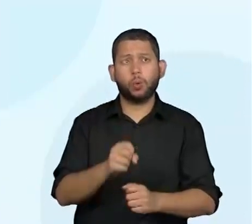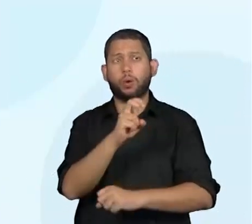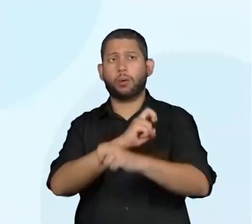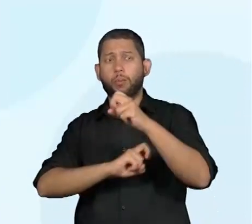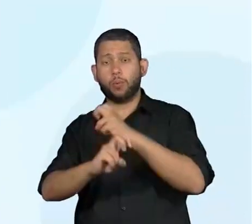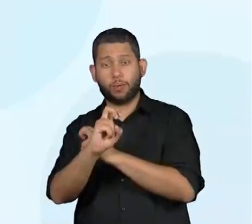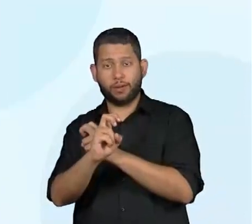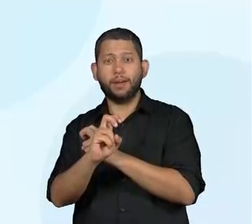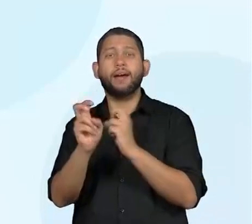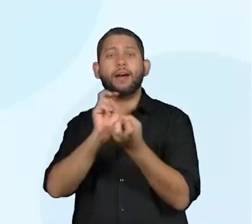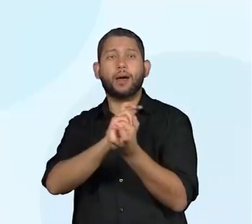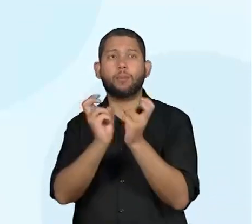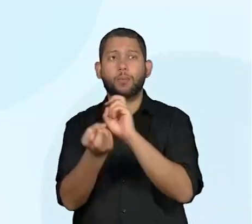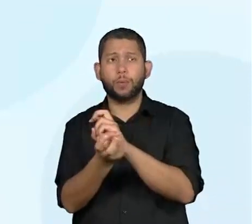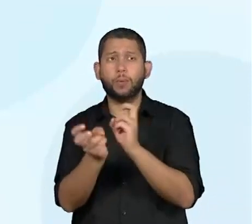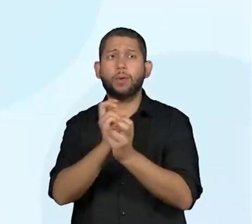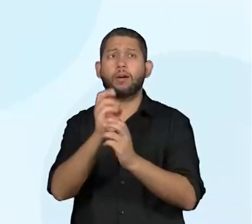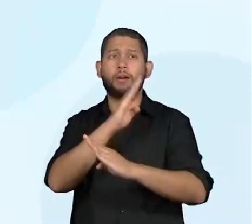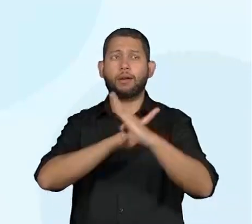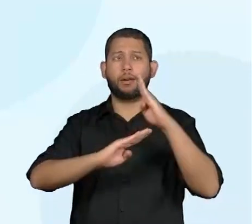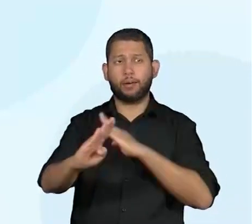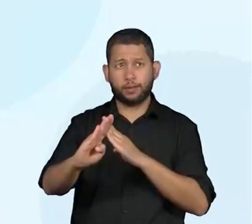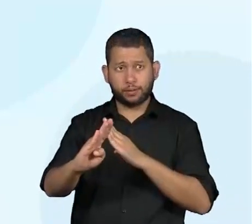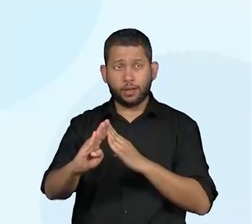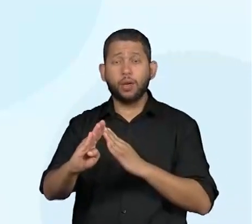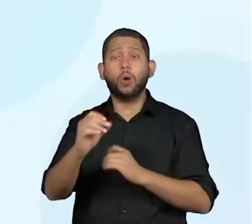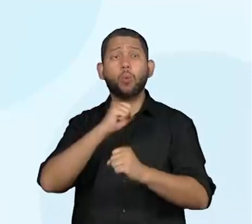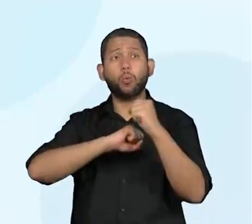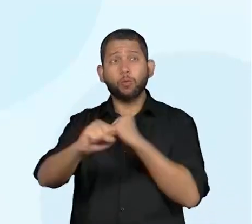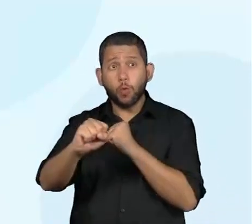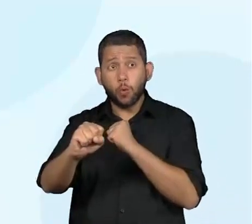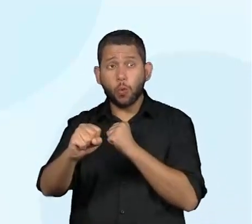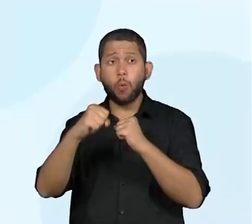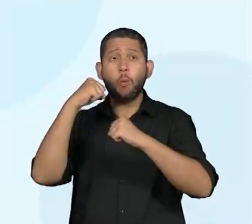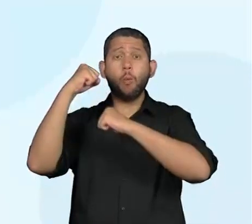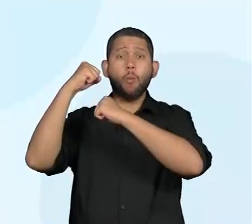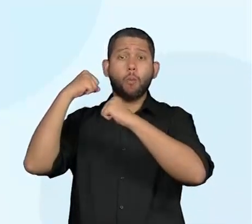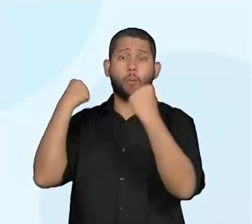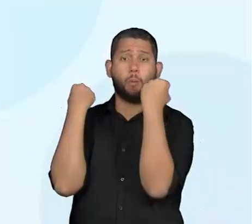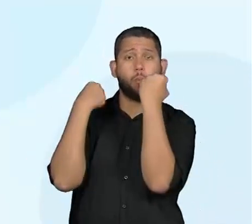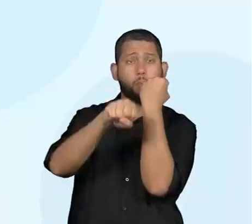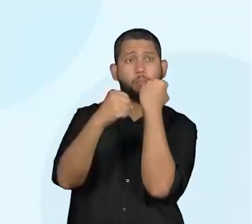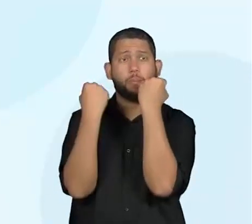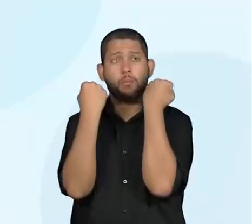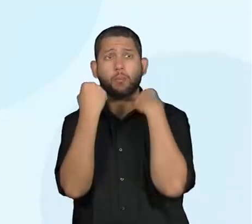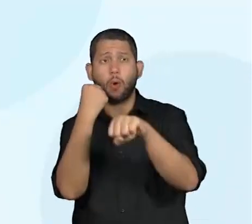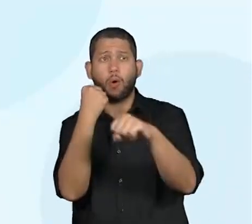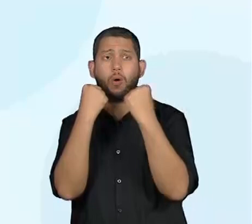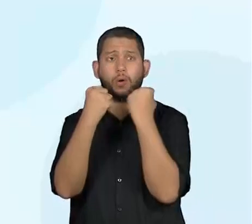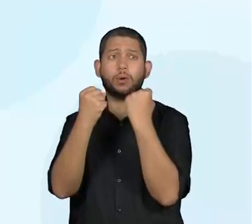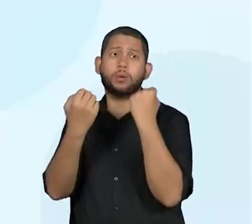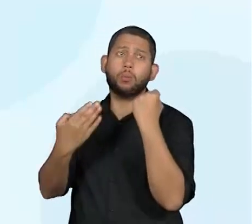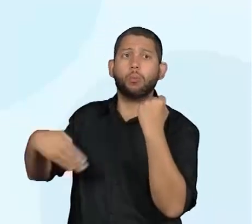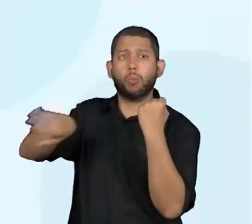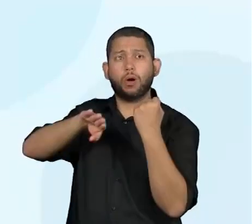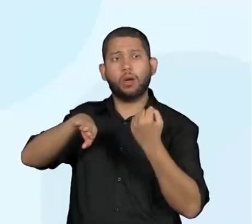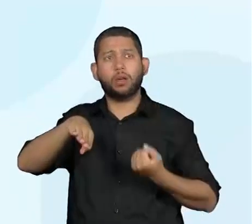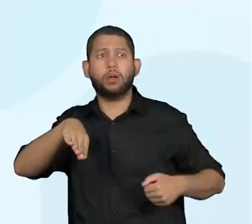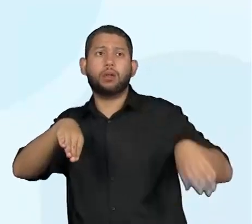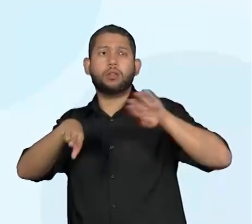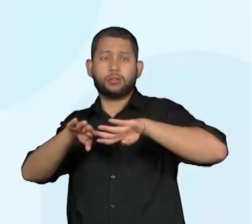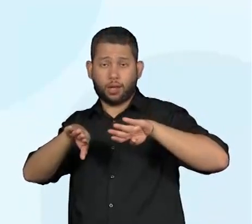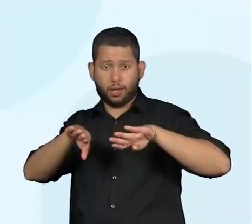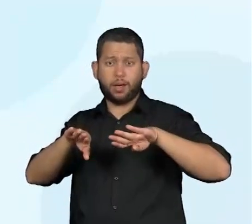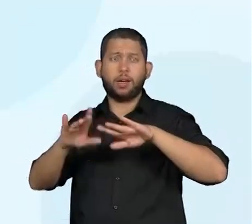karatê, kung fu, boxe, muay thai, jiu-jitsu, taekwondo,